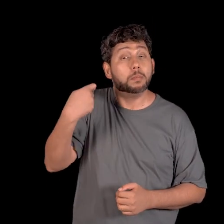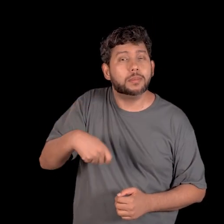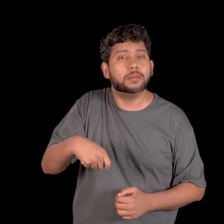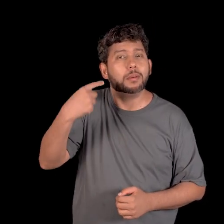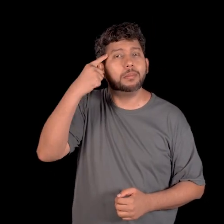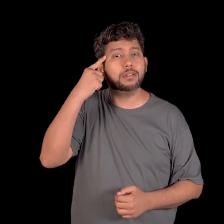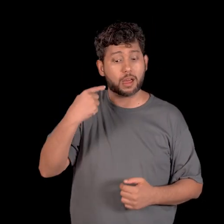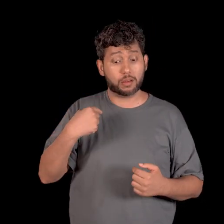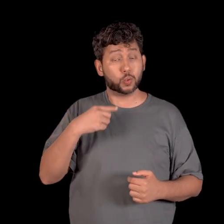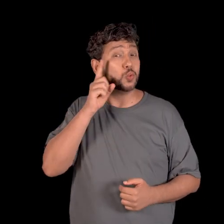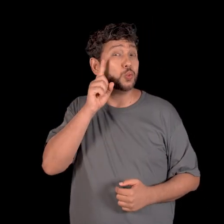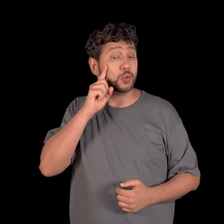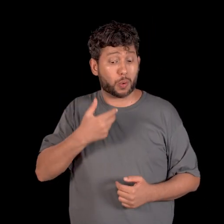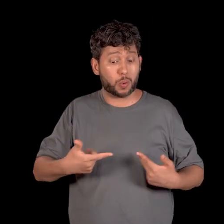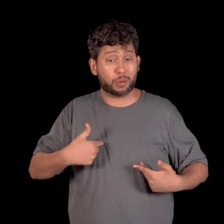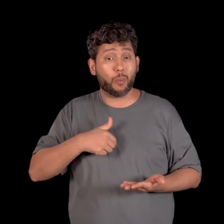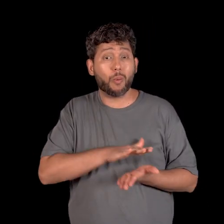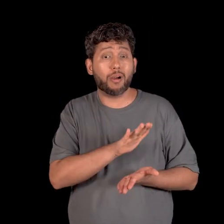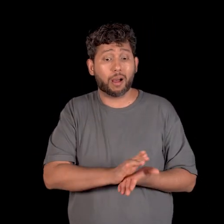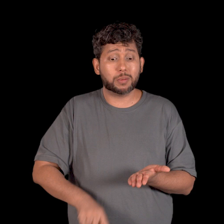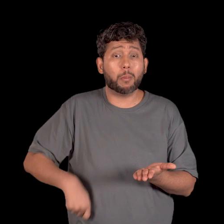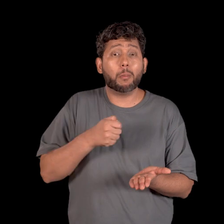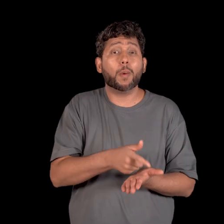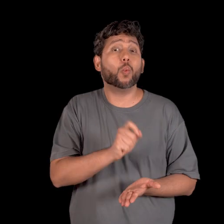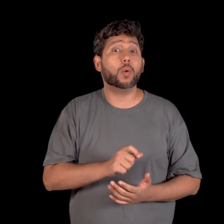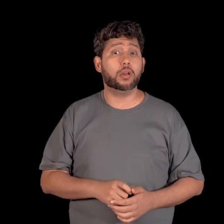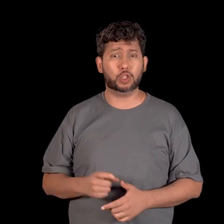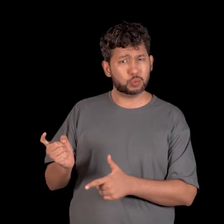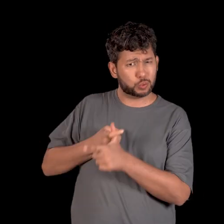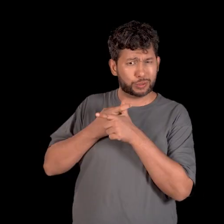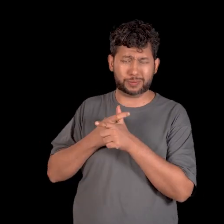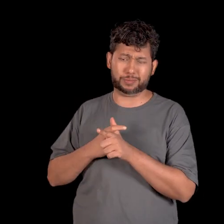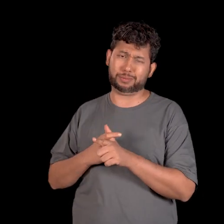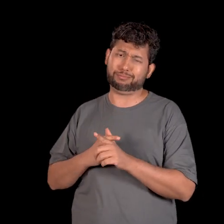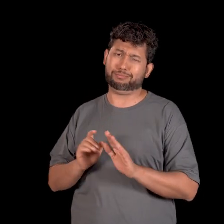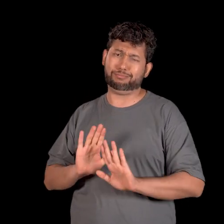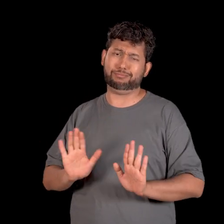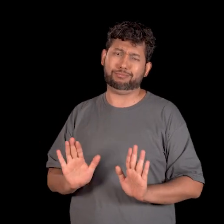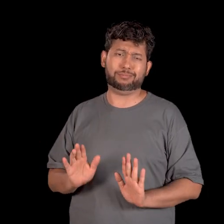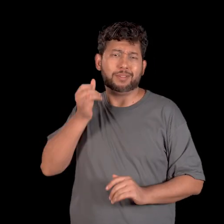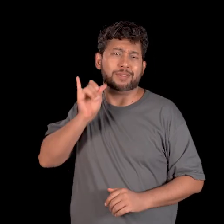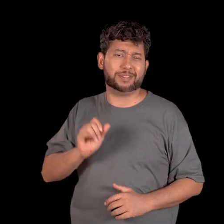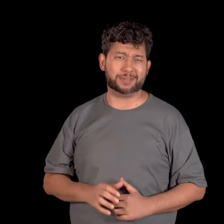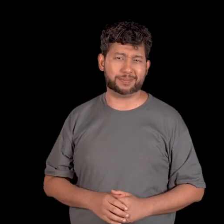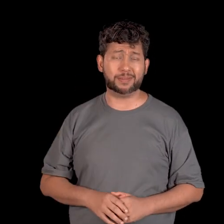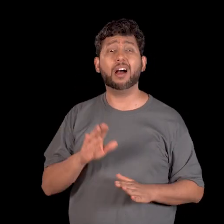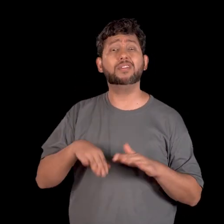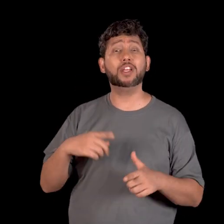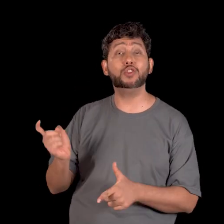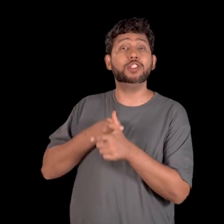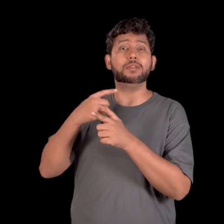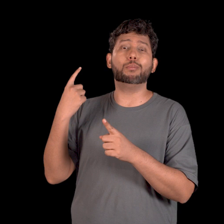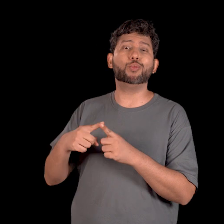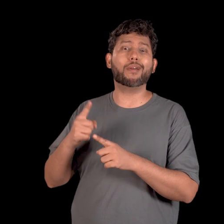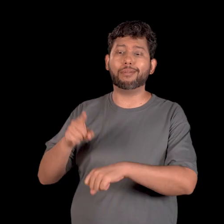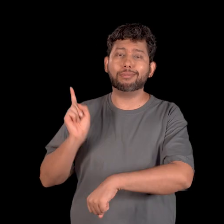de médio ou de longo prazo, é preciso arrumarmos nossas despesas pessoais, e se for o caso, fugir das dívidas.